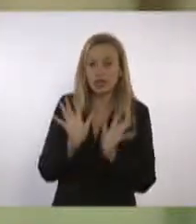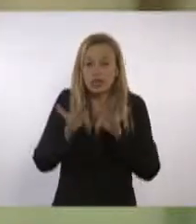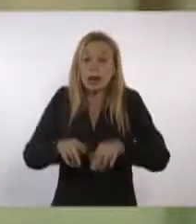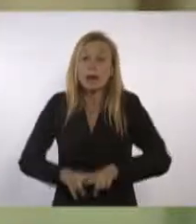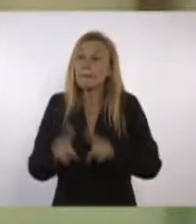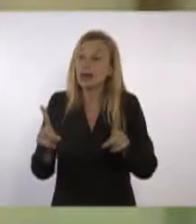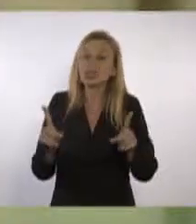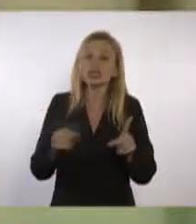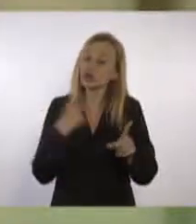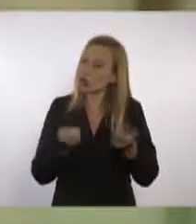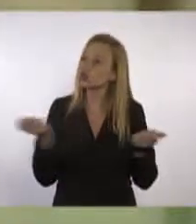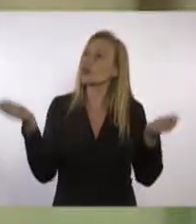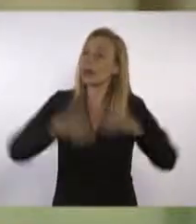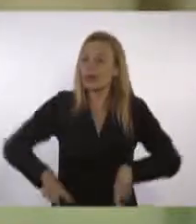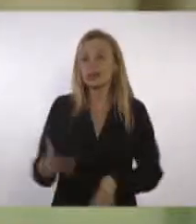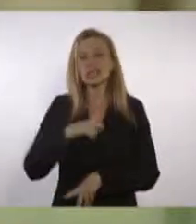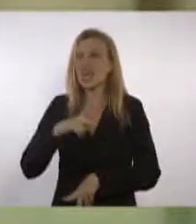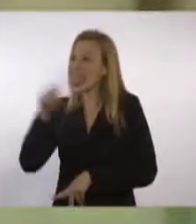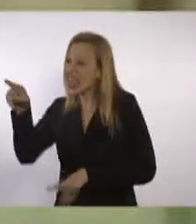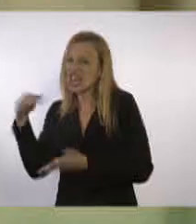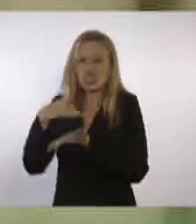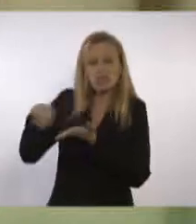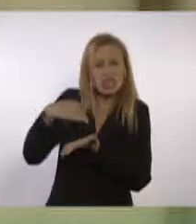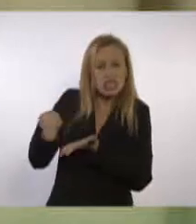competente. Ele não é o secretário